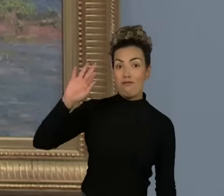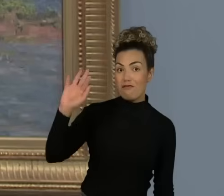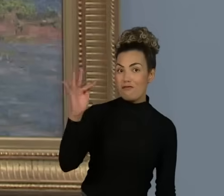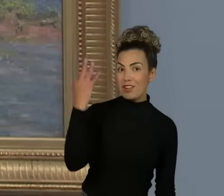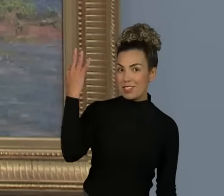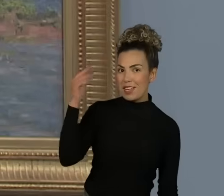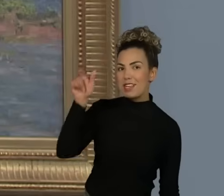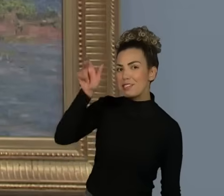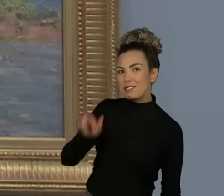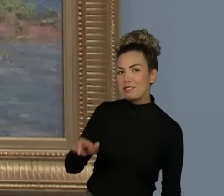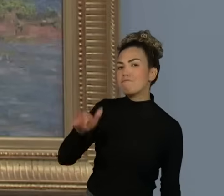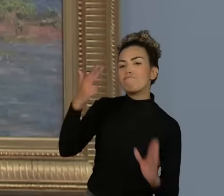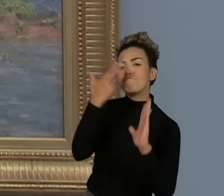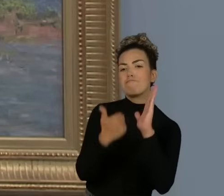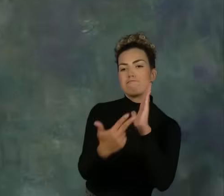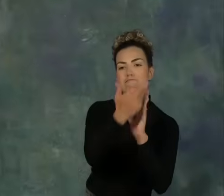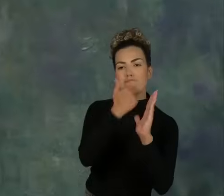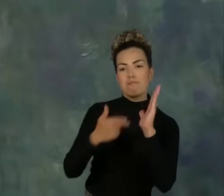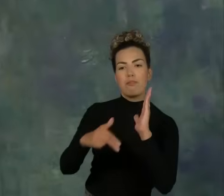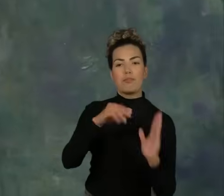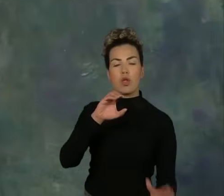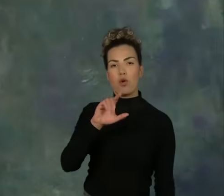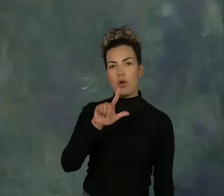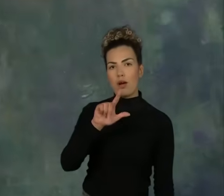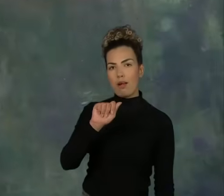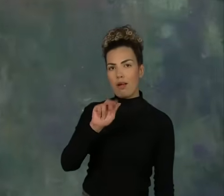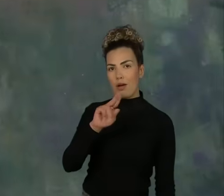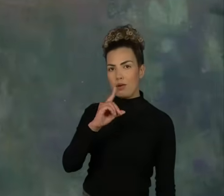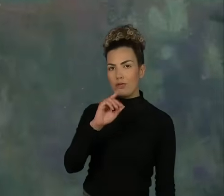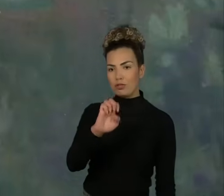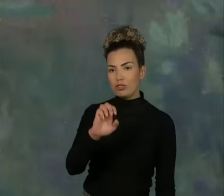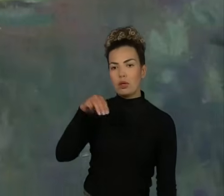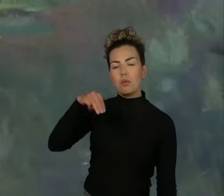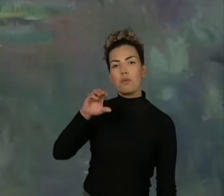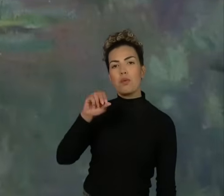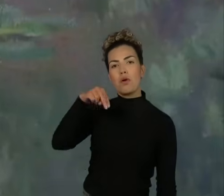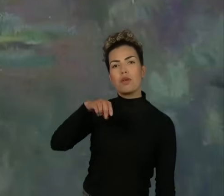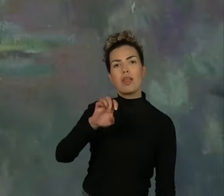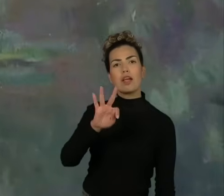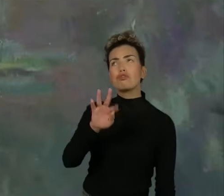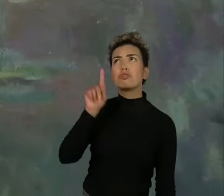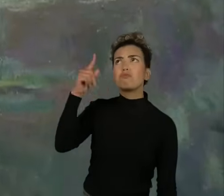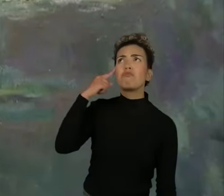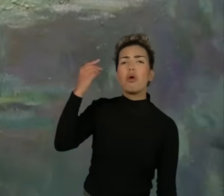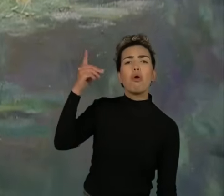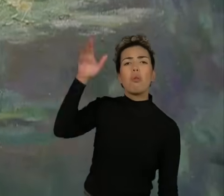Monet revelam as transformações do cenário natural na Europa.